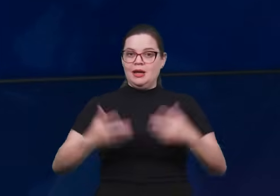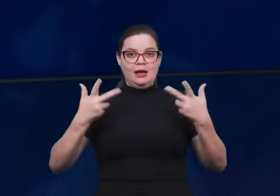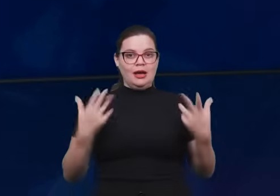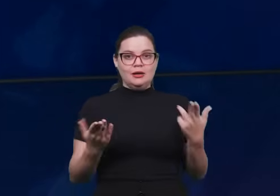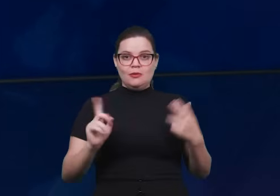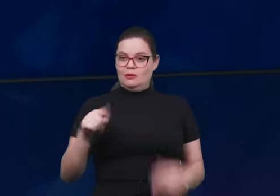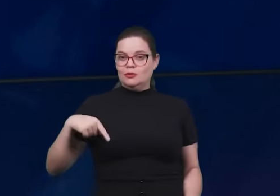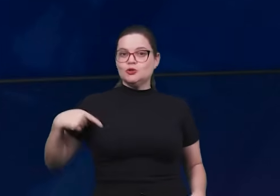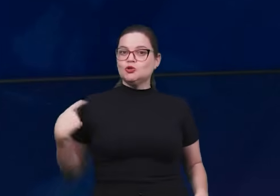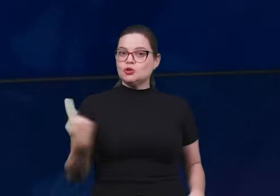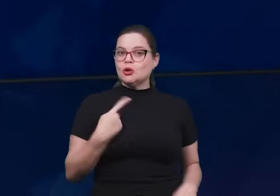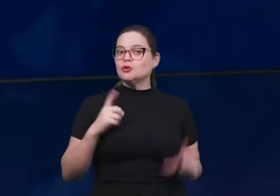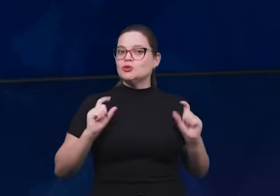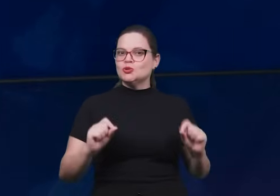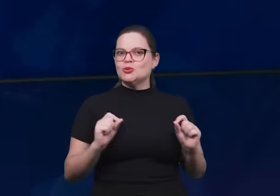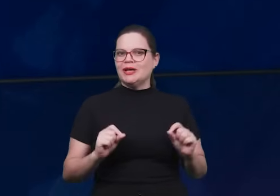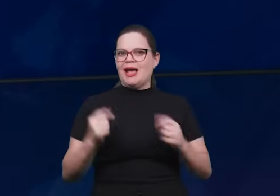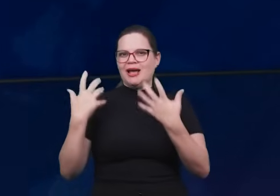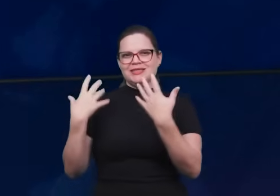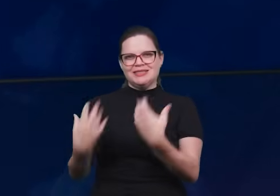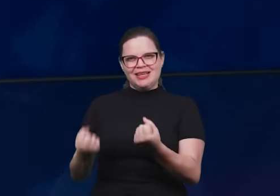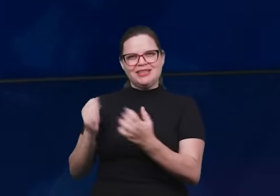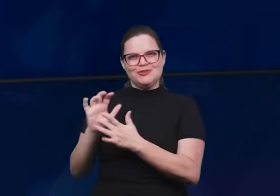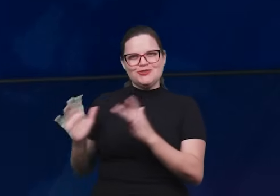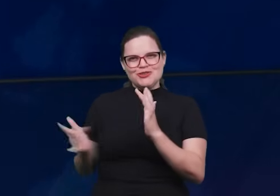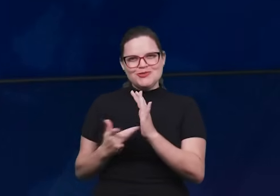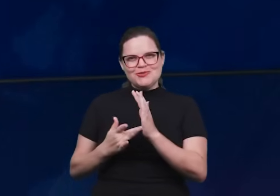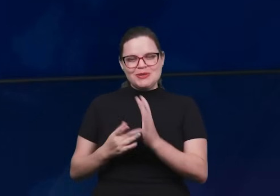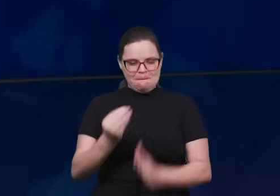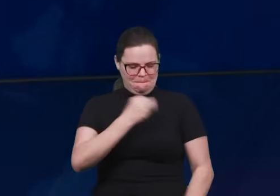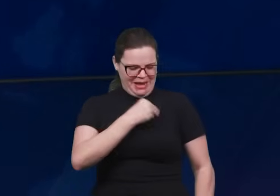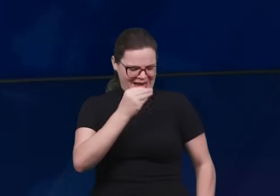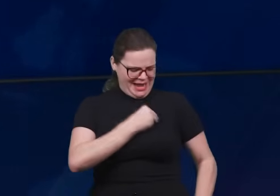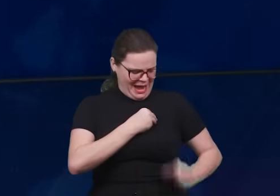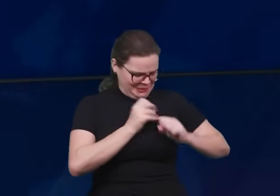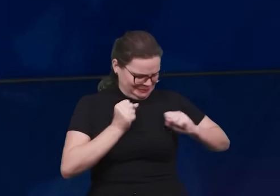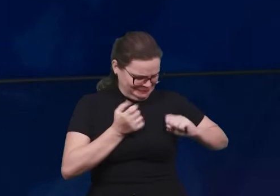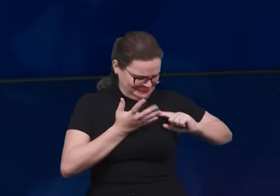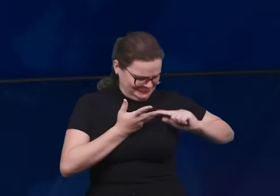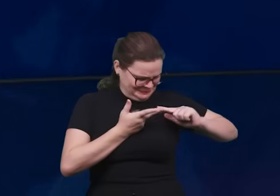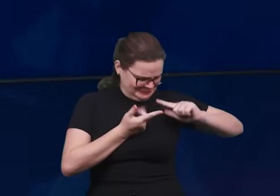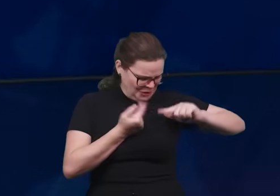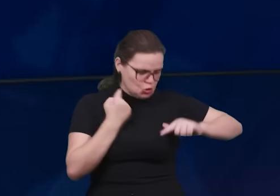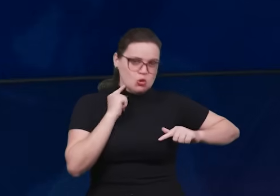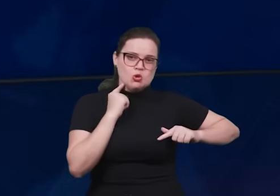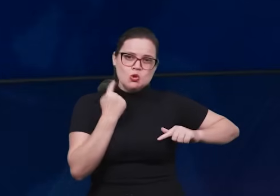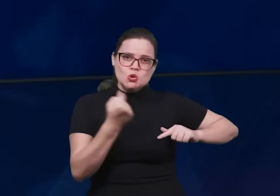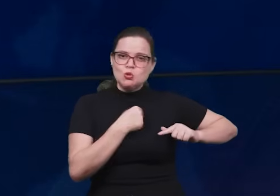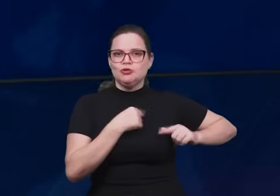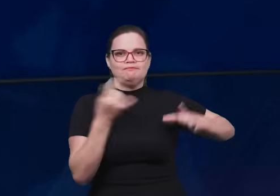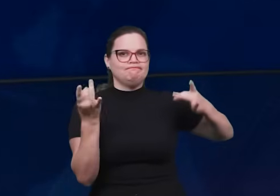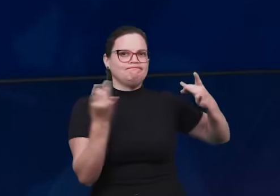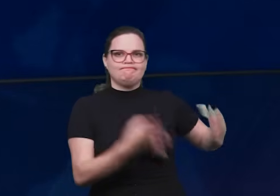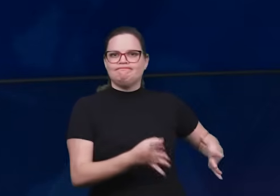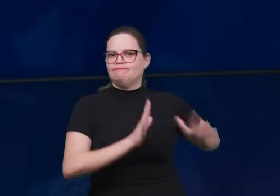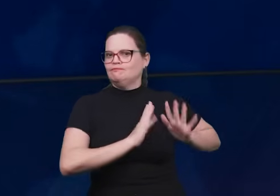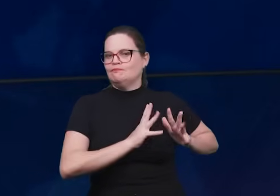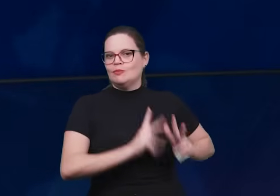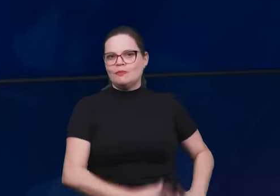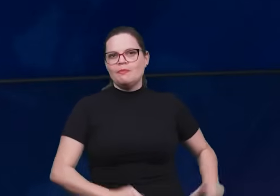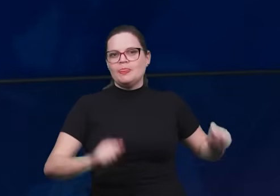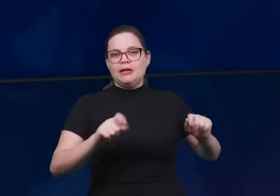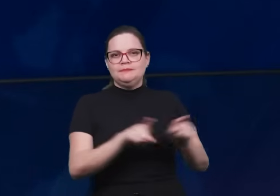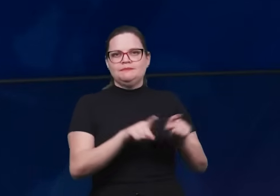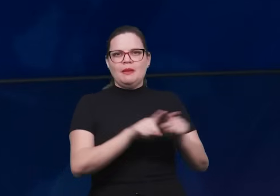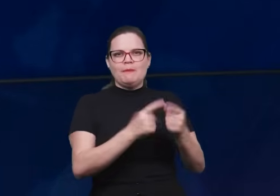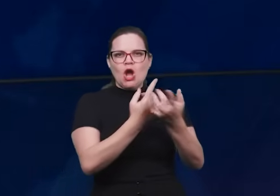tipo de pecado e todo embaraço. Mas não somente isto. Temos também de renunciar ao